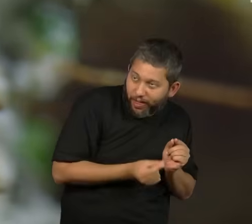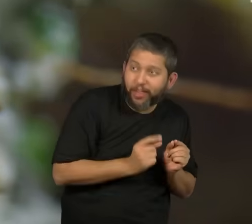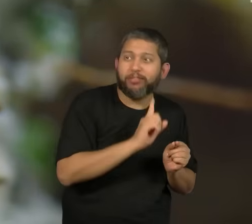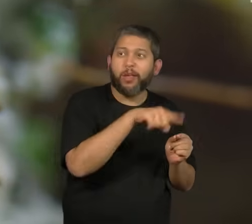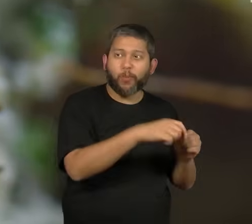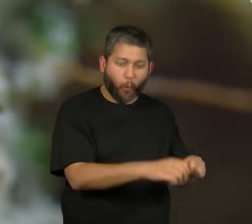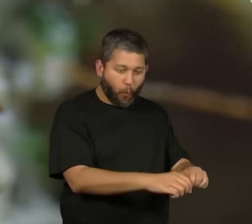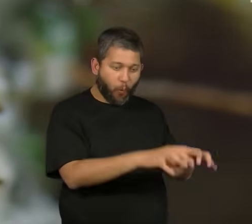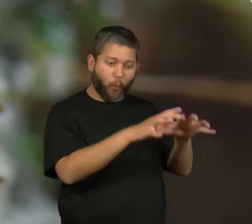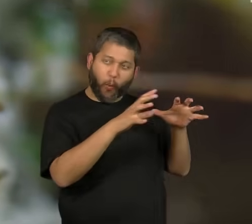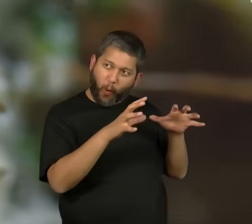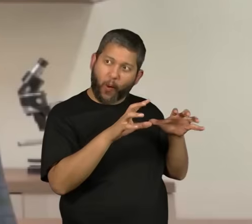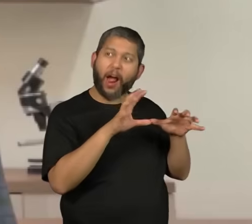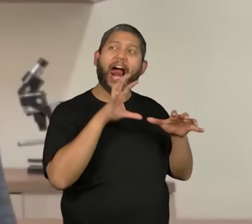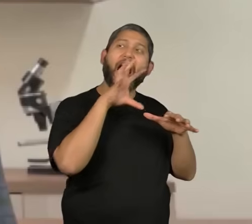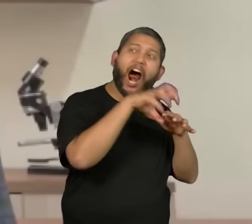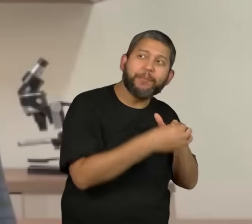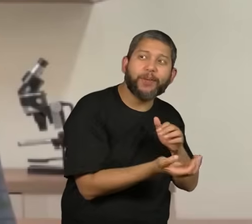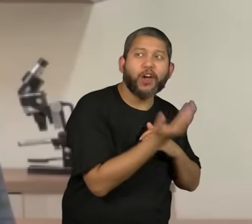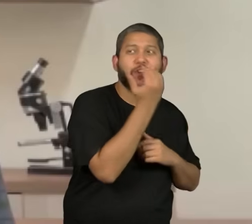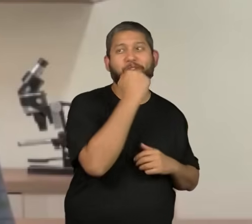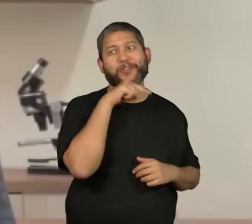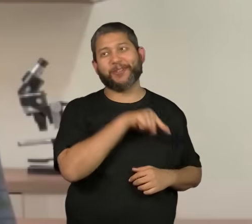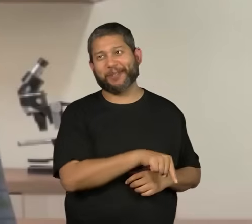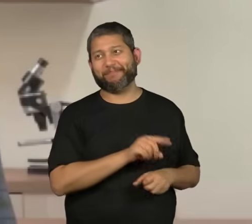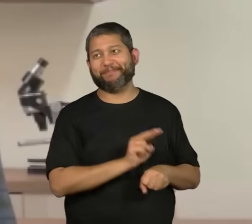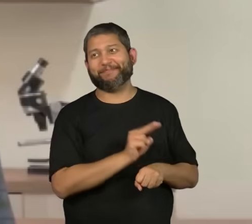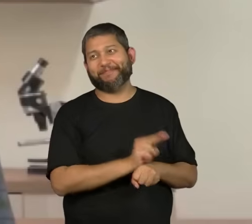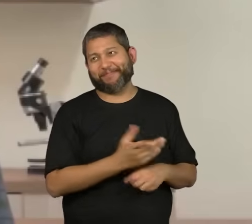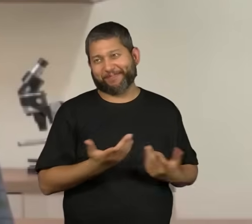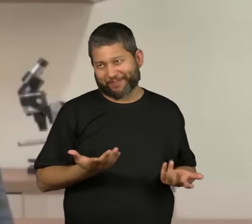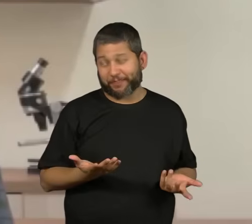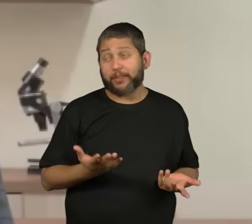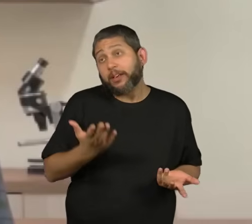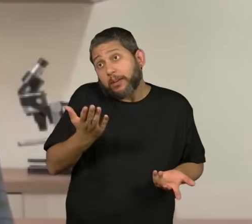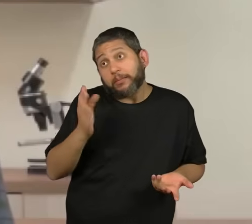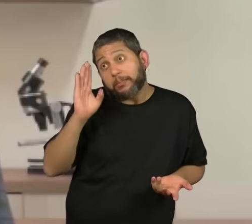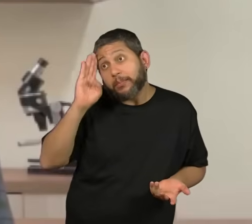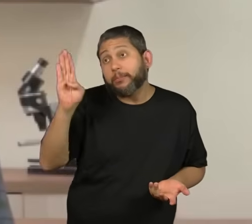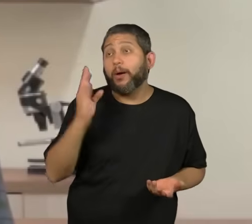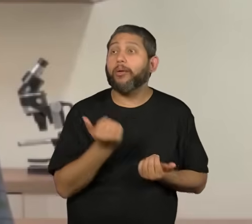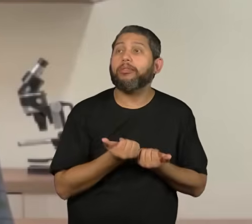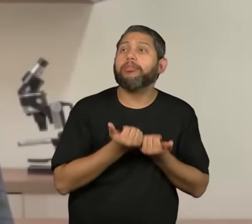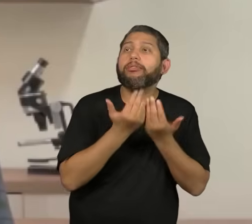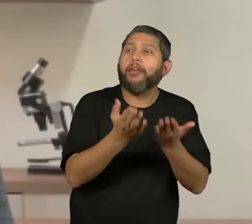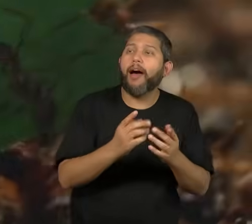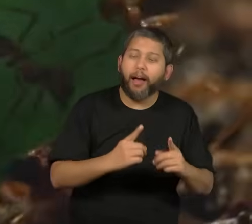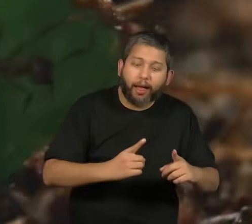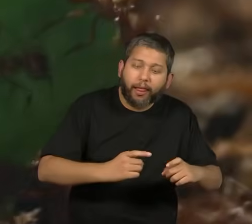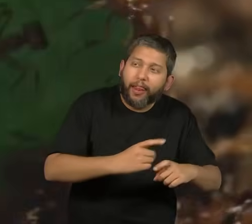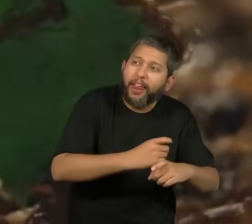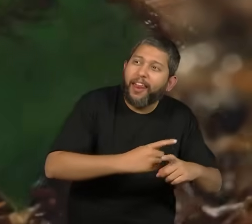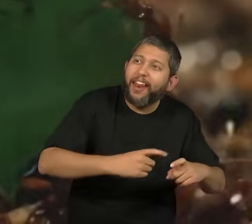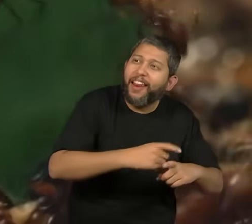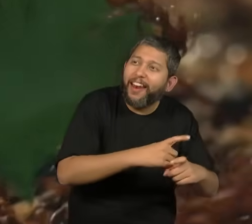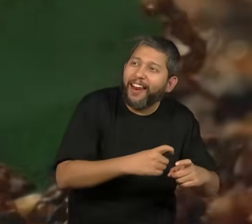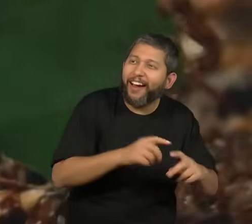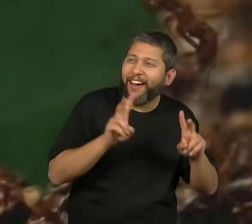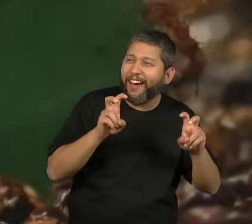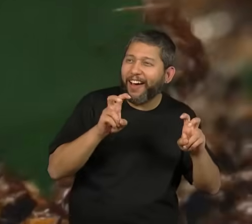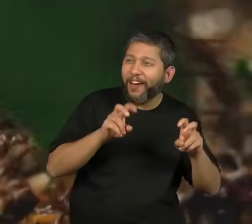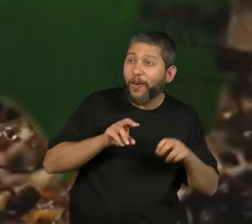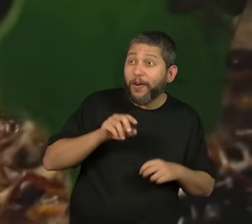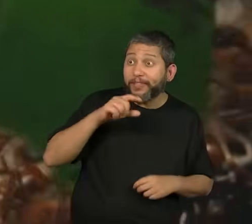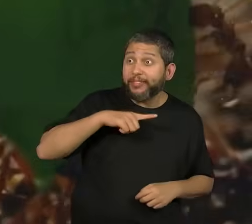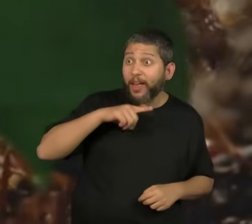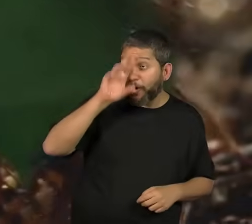alimento para a colônia das formigas, né? E principalmente para as larvas, né? E para a rainha da